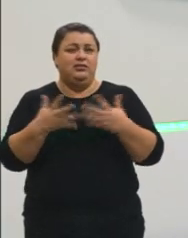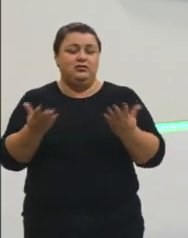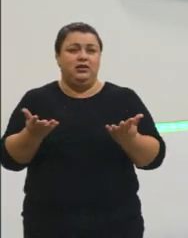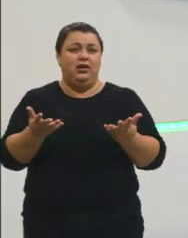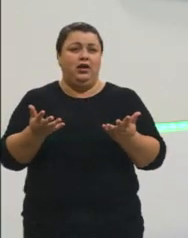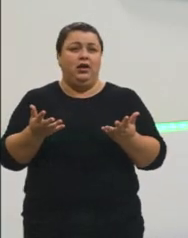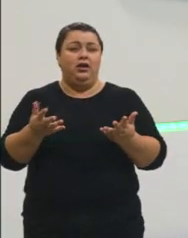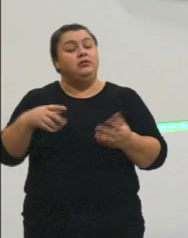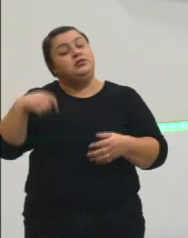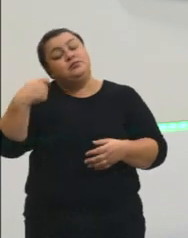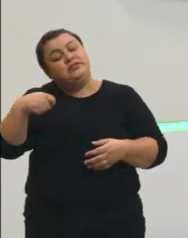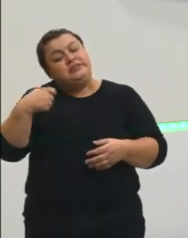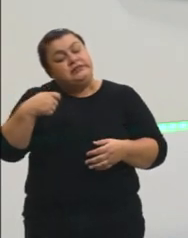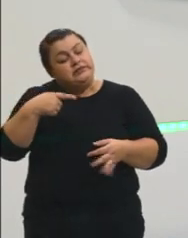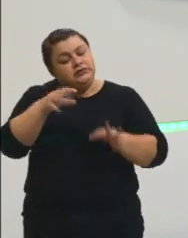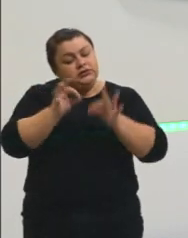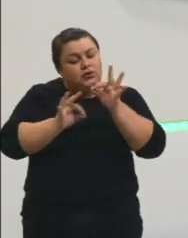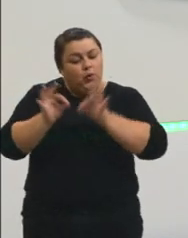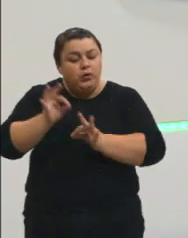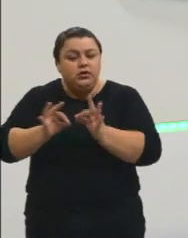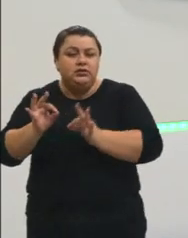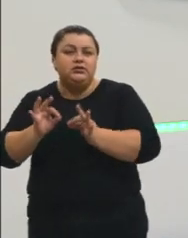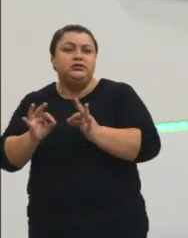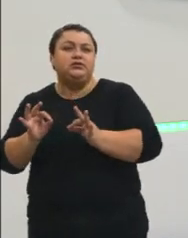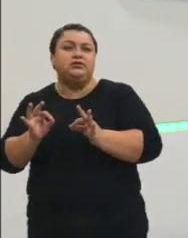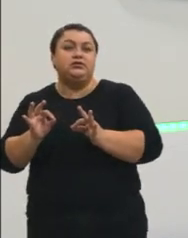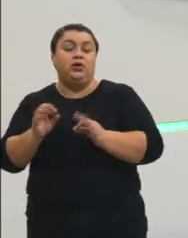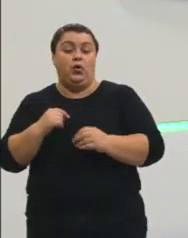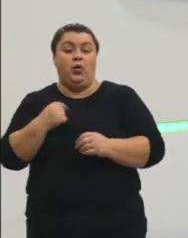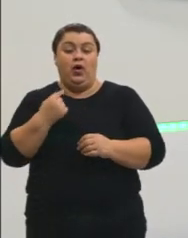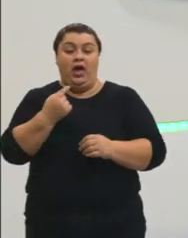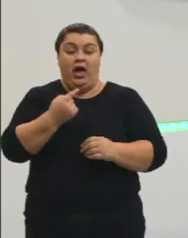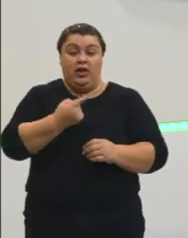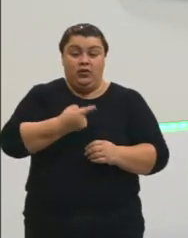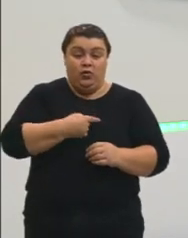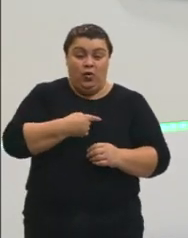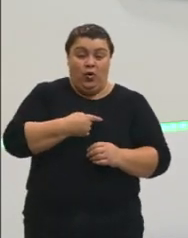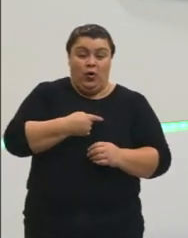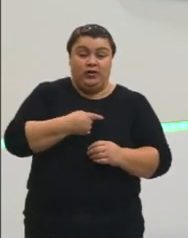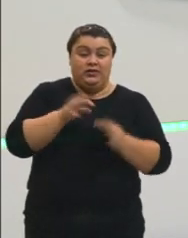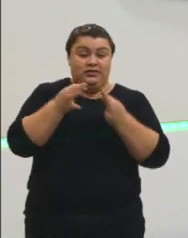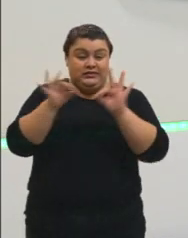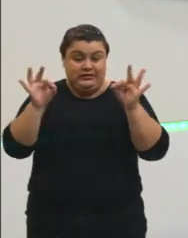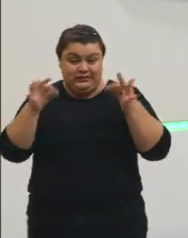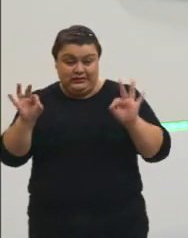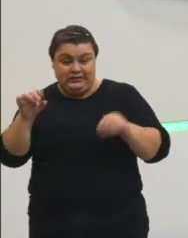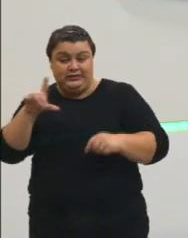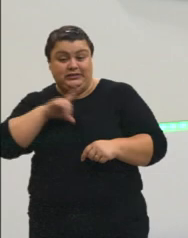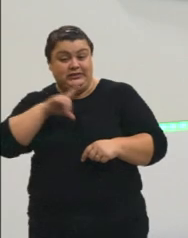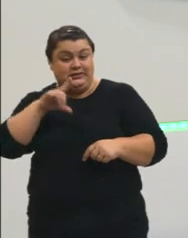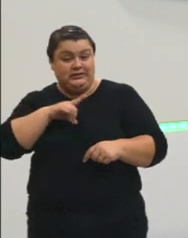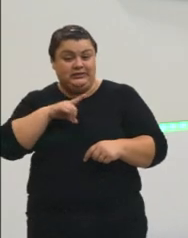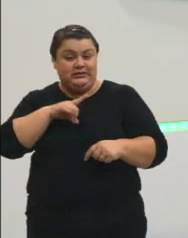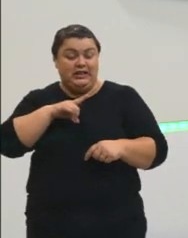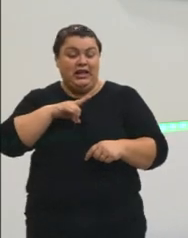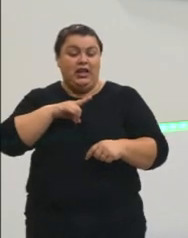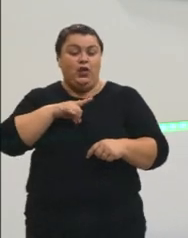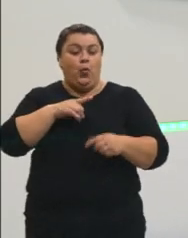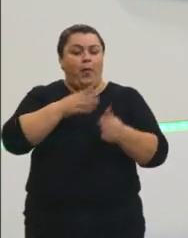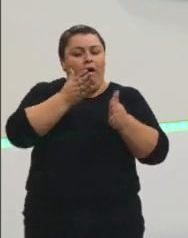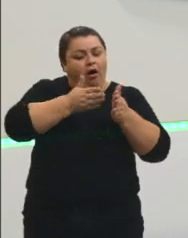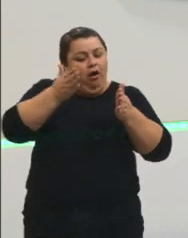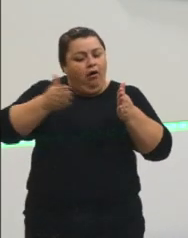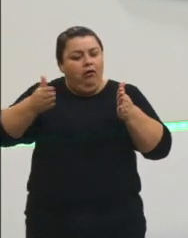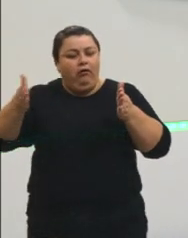a gente precisa dessa organização a nossa sintaxe ela tem uma ordem para que a frase funciona